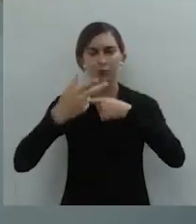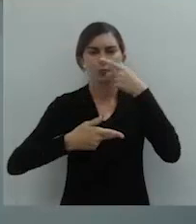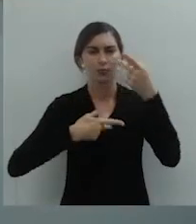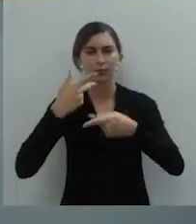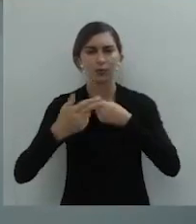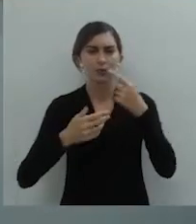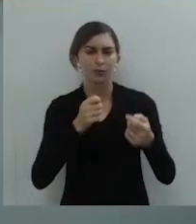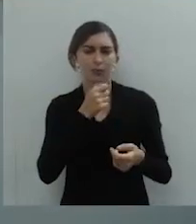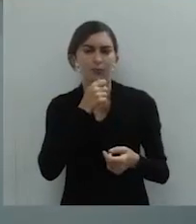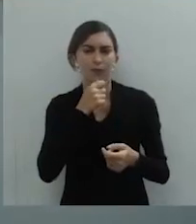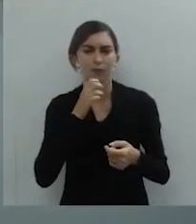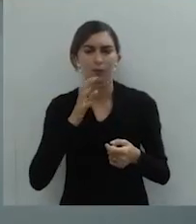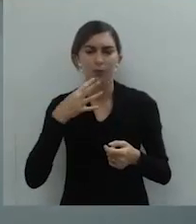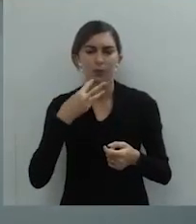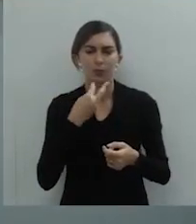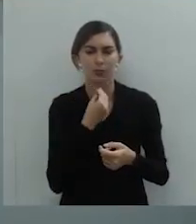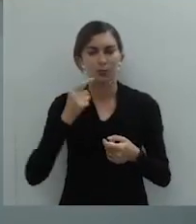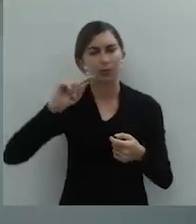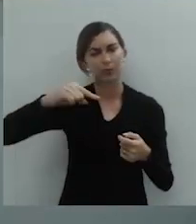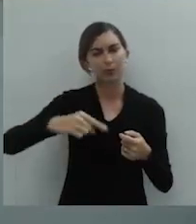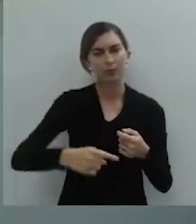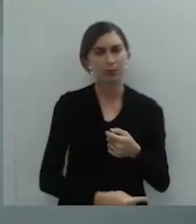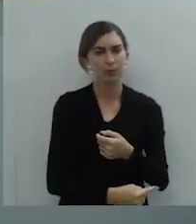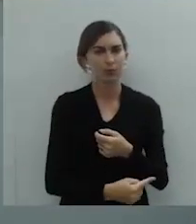sem um conhecimento profundo.